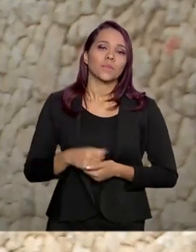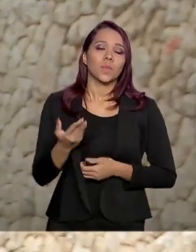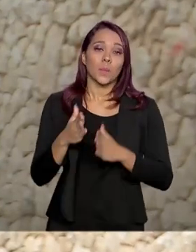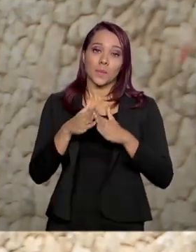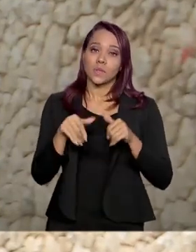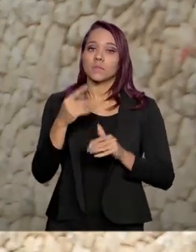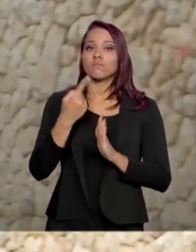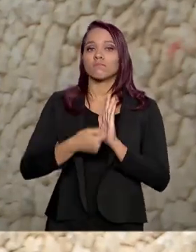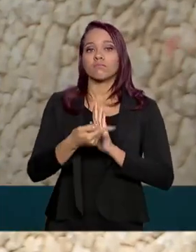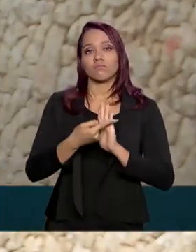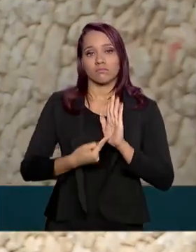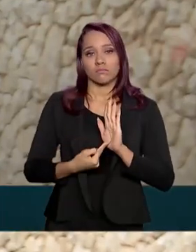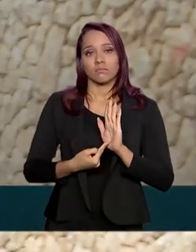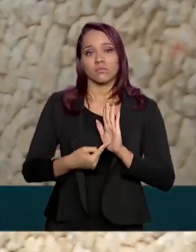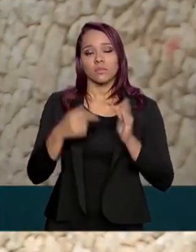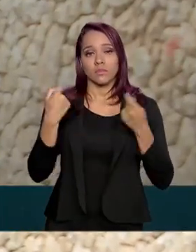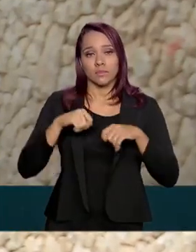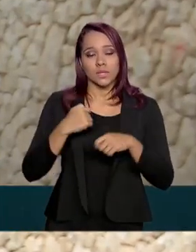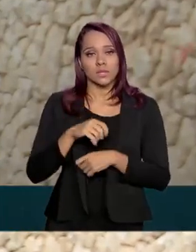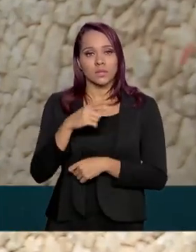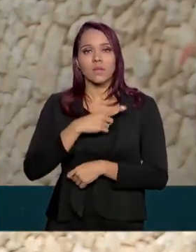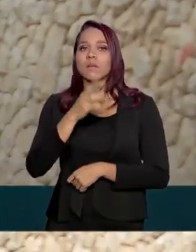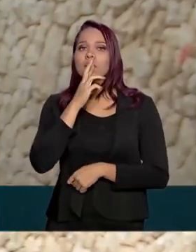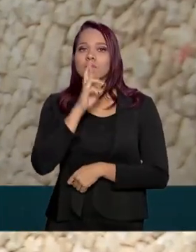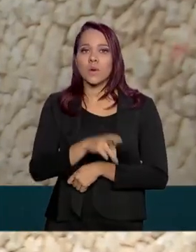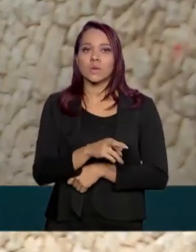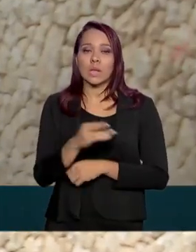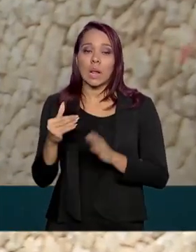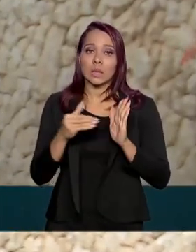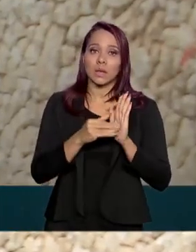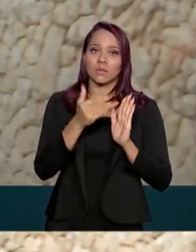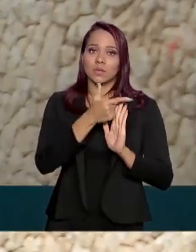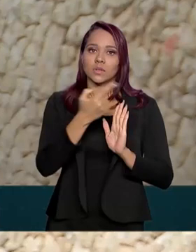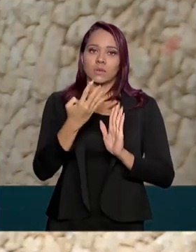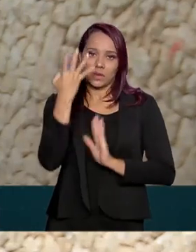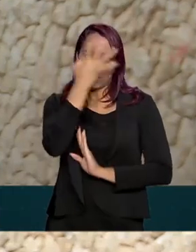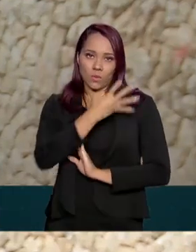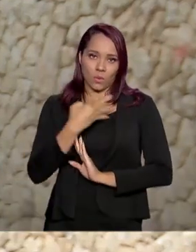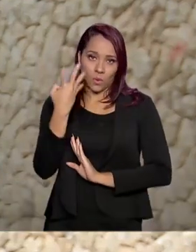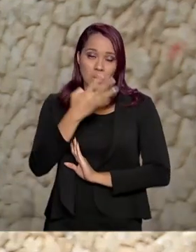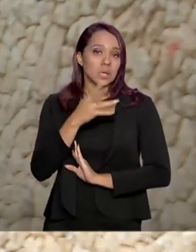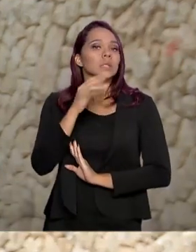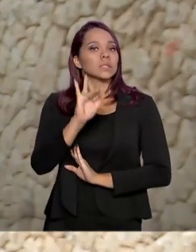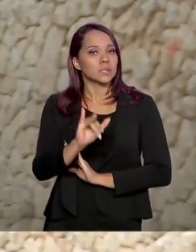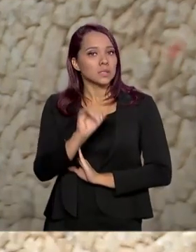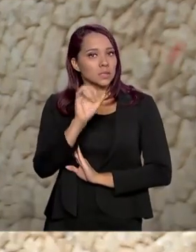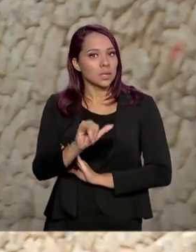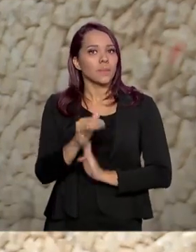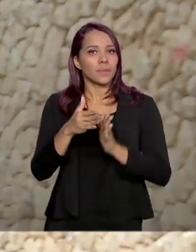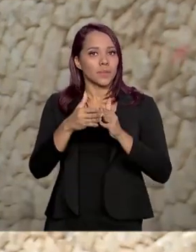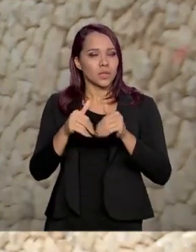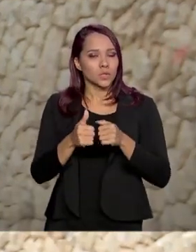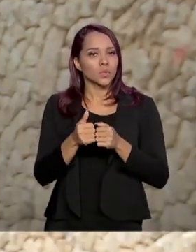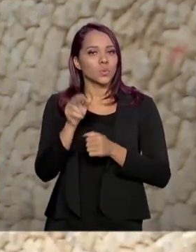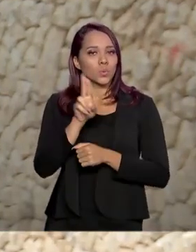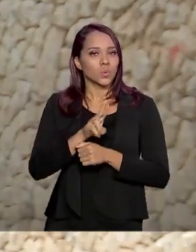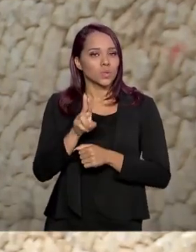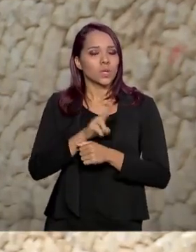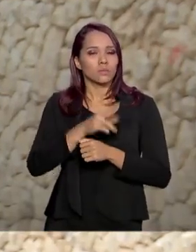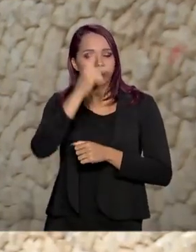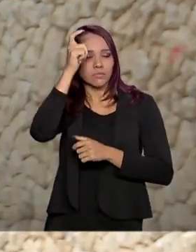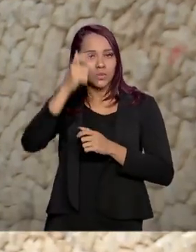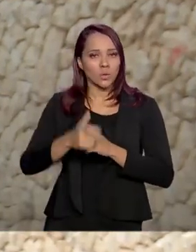cancelamento do consumidor deve ter uma resposta em até 24 horas, caso a solicitação seja feita por um